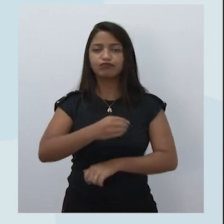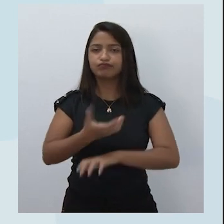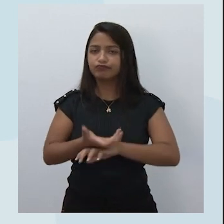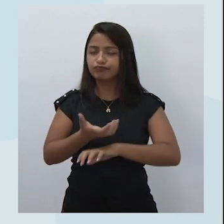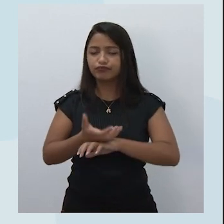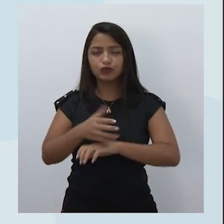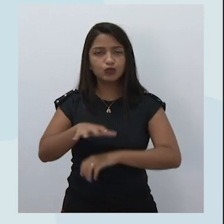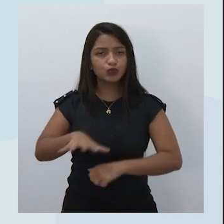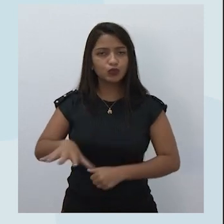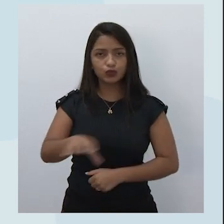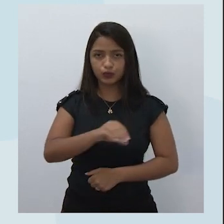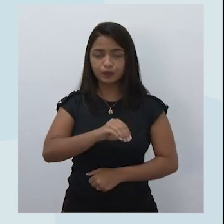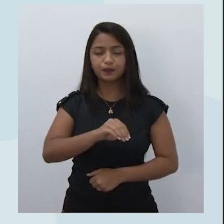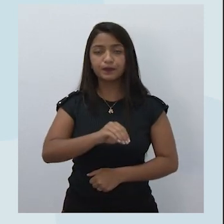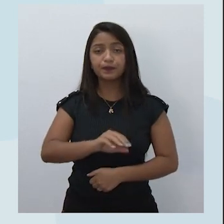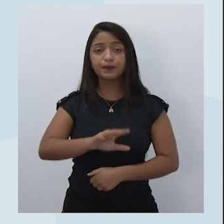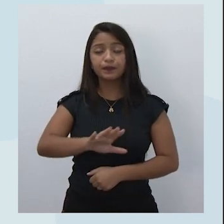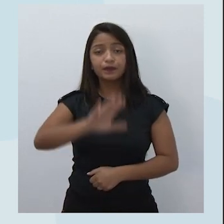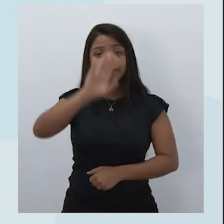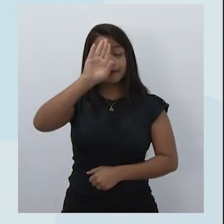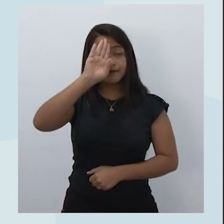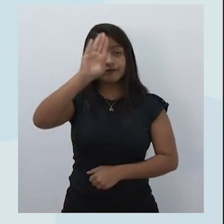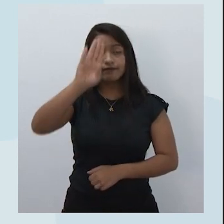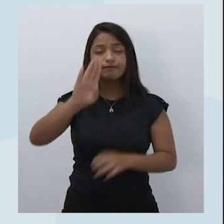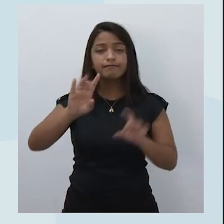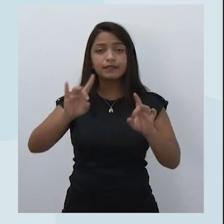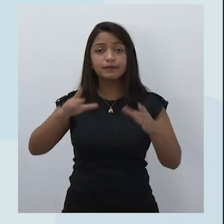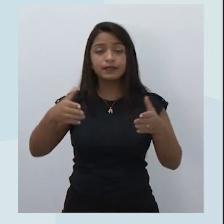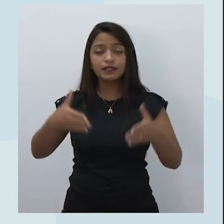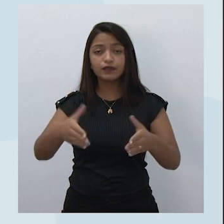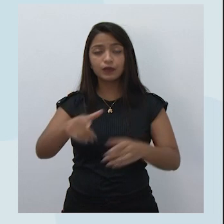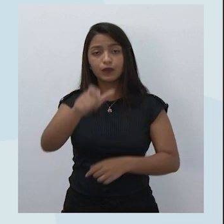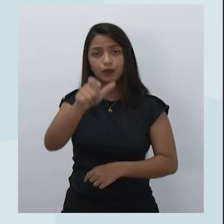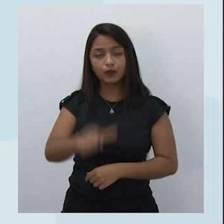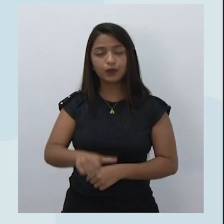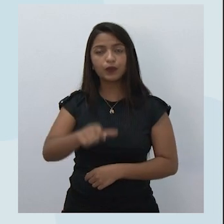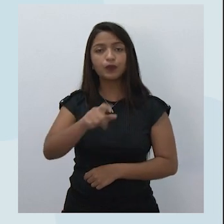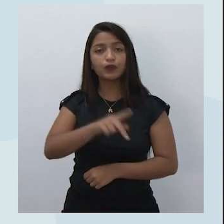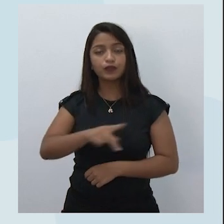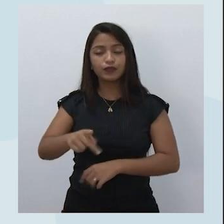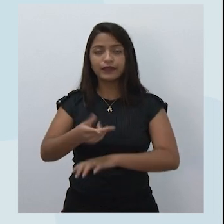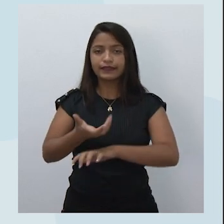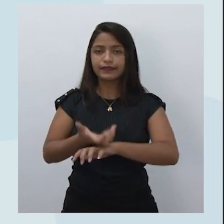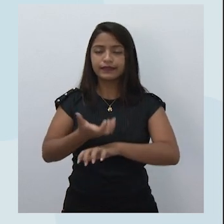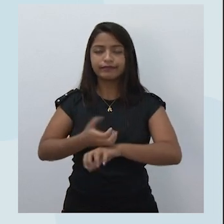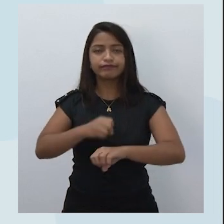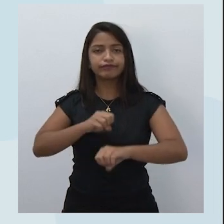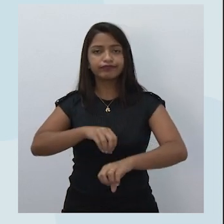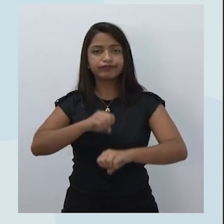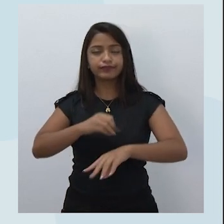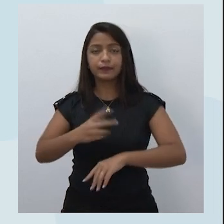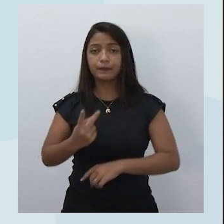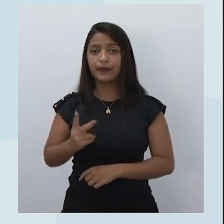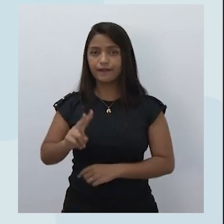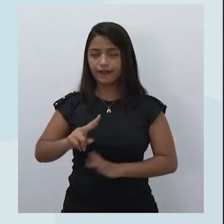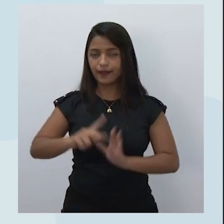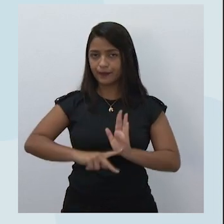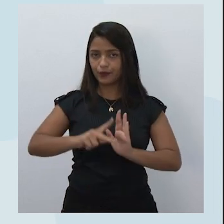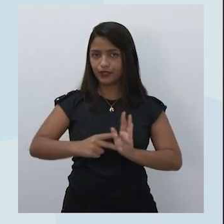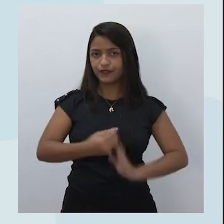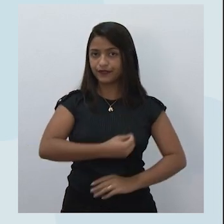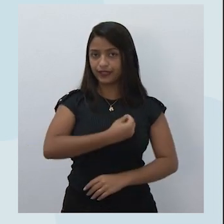e especificamente também do professor que ministra as aulas do projeto de vida, visto que eles